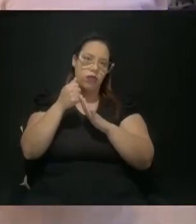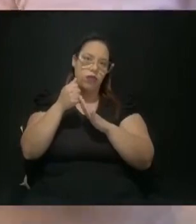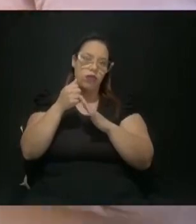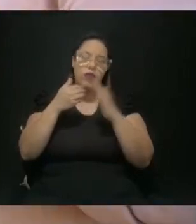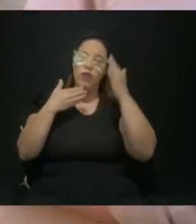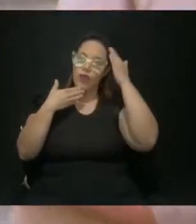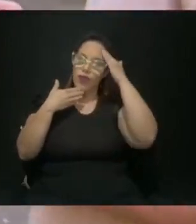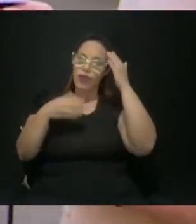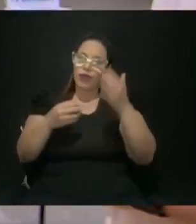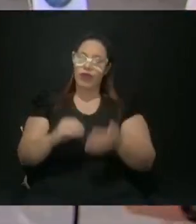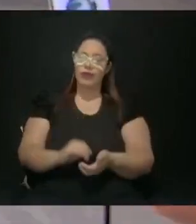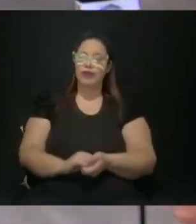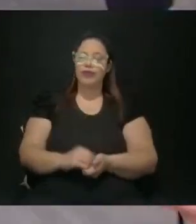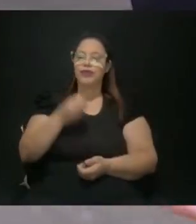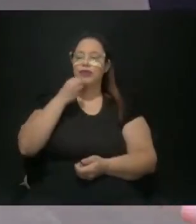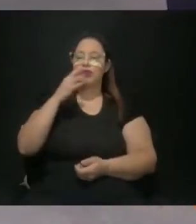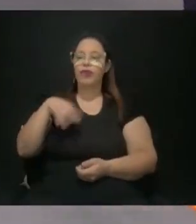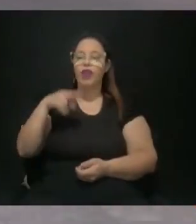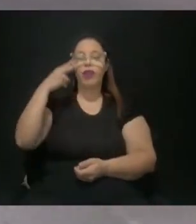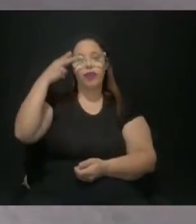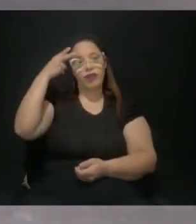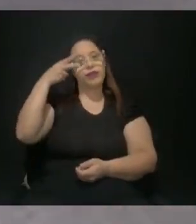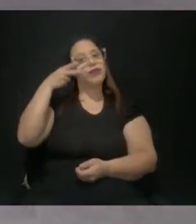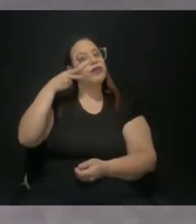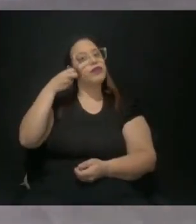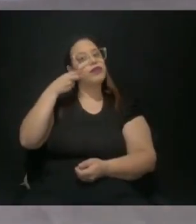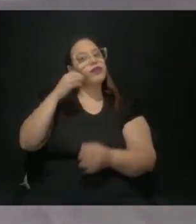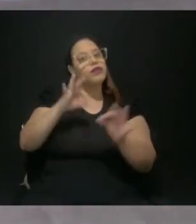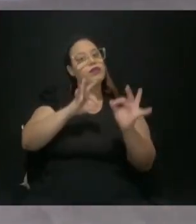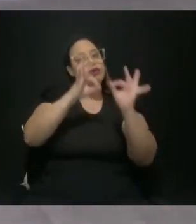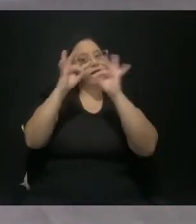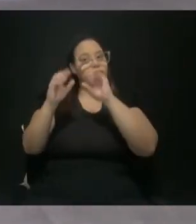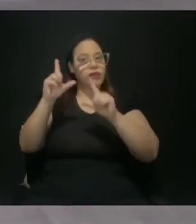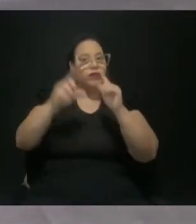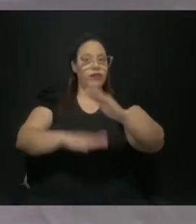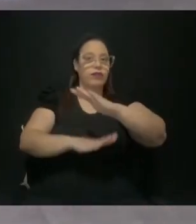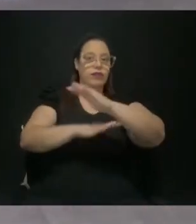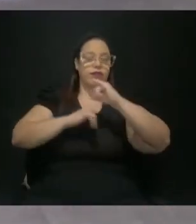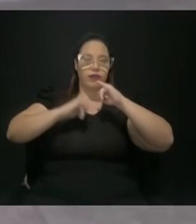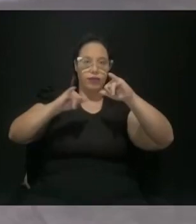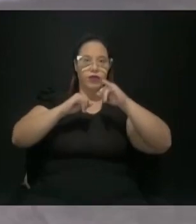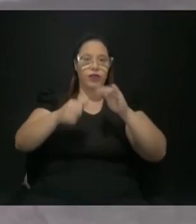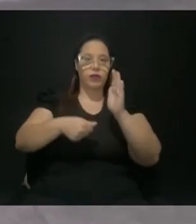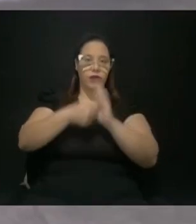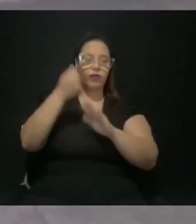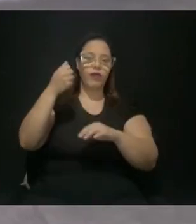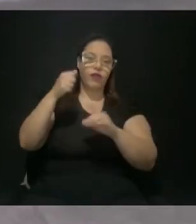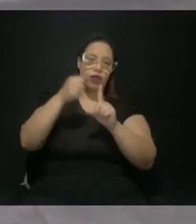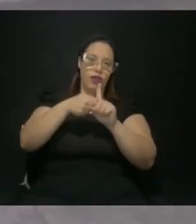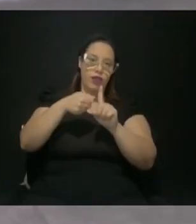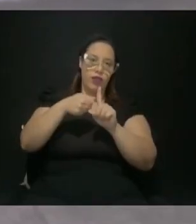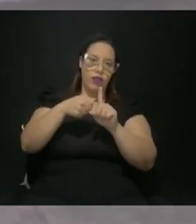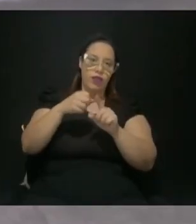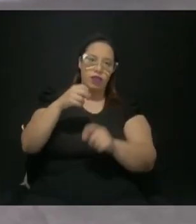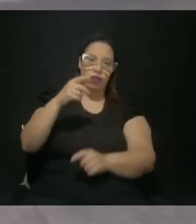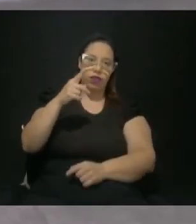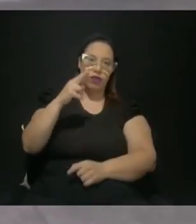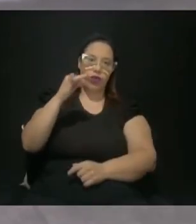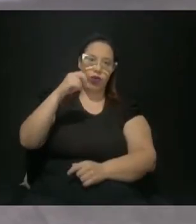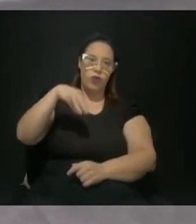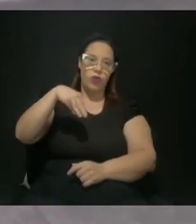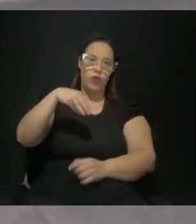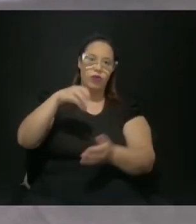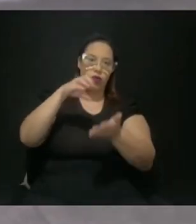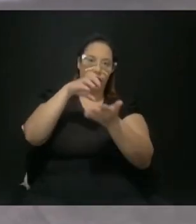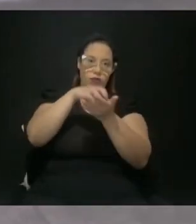Boa tarde, Rafael. Boa tarde a todos que acompanham a TV Câmara. Exatamente, uma vez por mês o Procon de Campinas está aqui no SIC, no